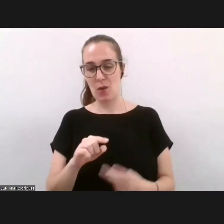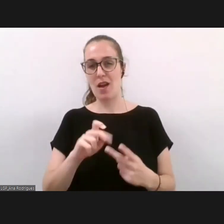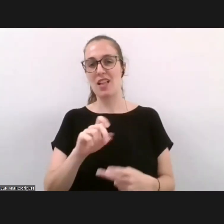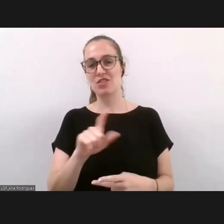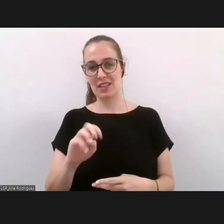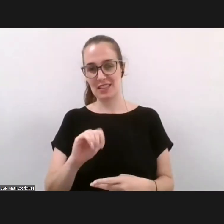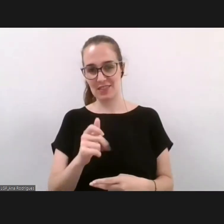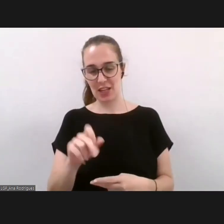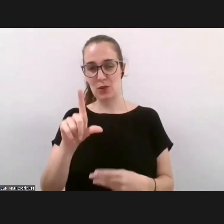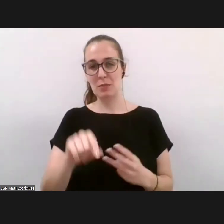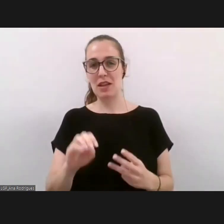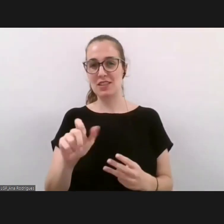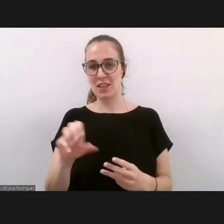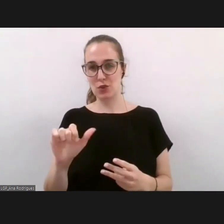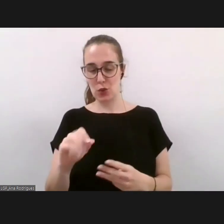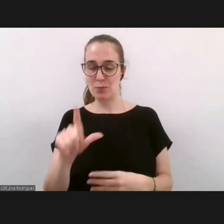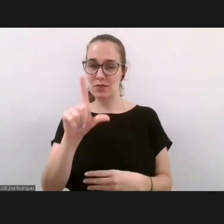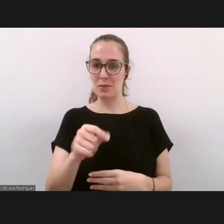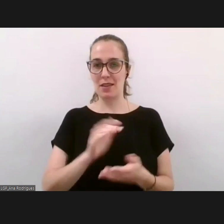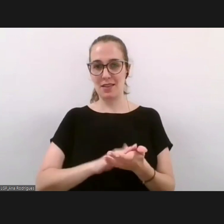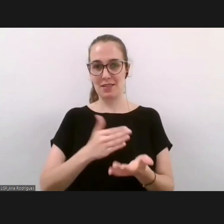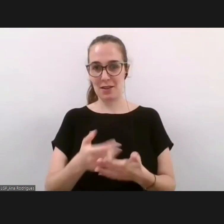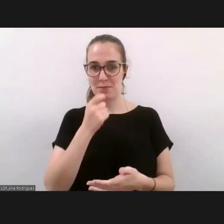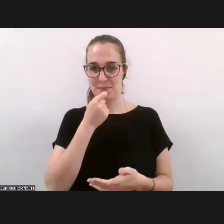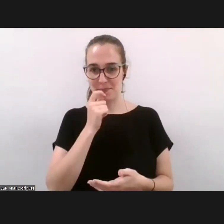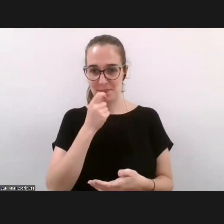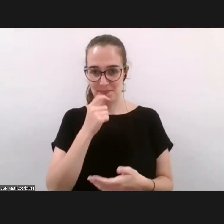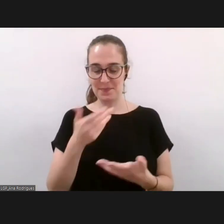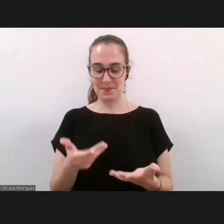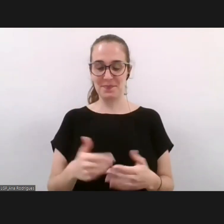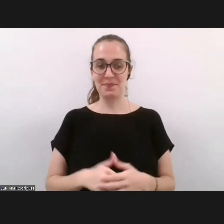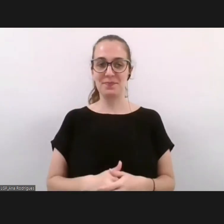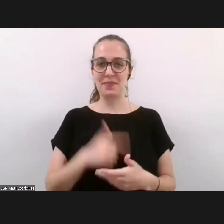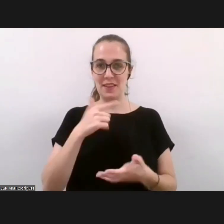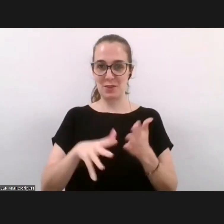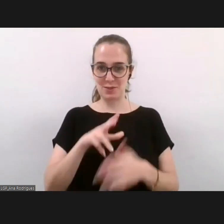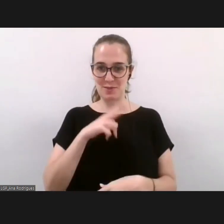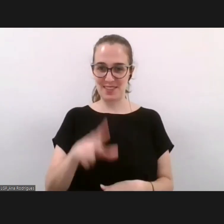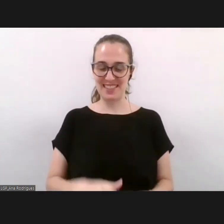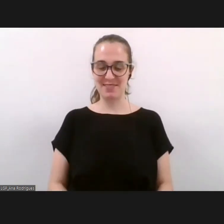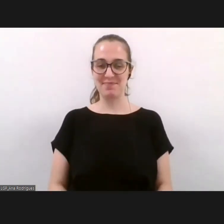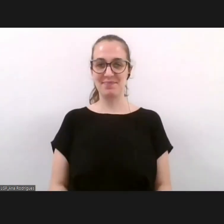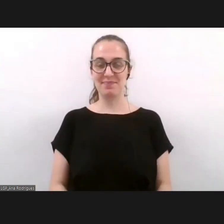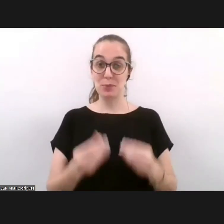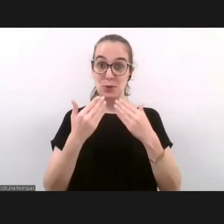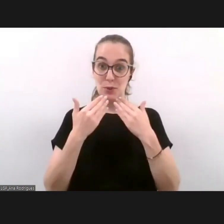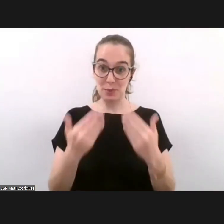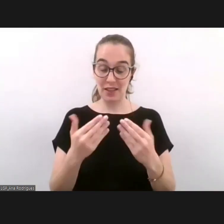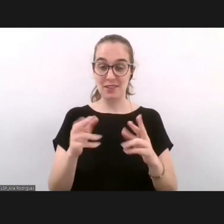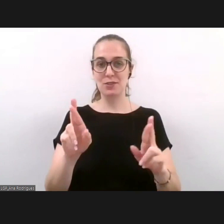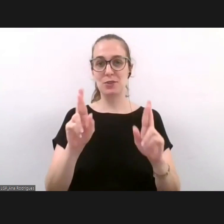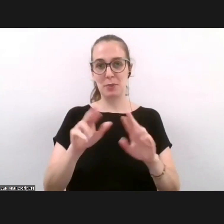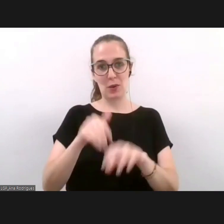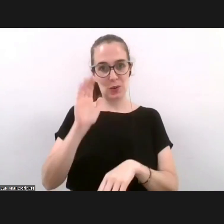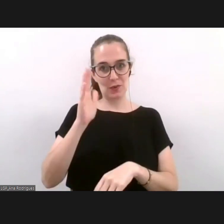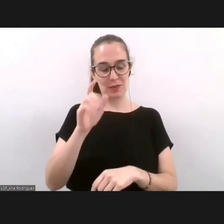Silva e também a Ana Rodrigues connosco, que está na interpretação de língua gestual portuguesa. Muito obrigada, desejo-te um